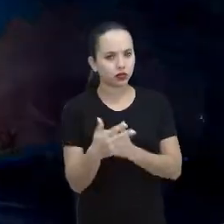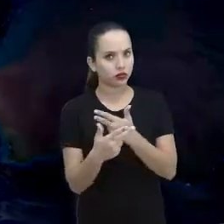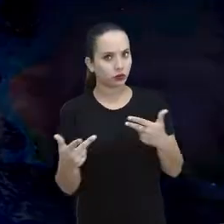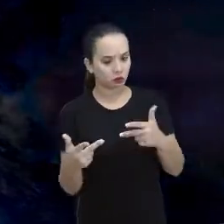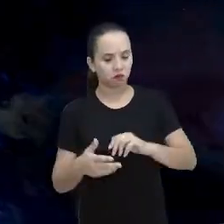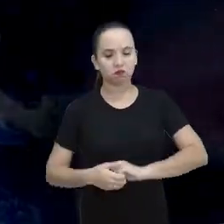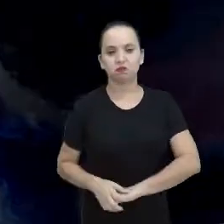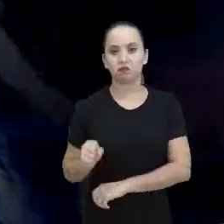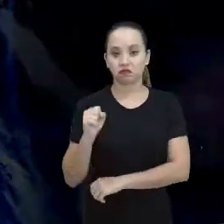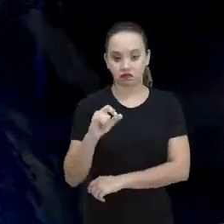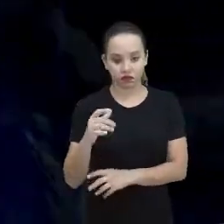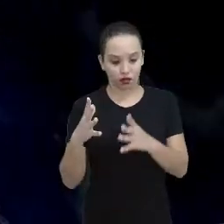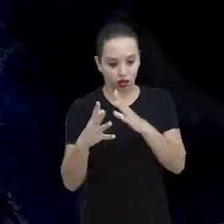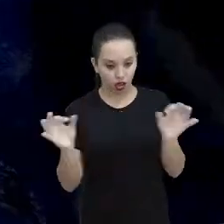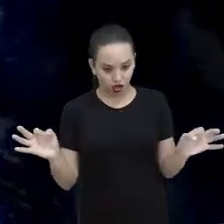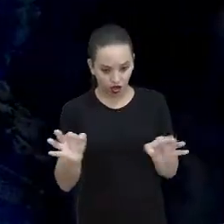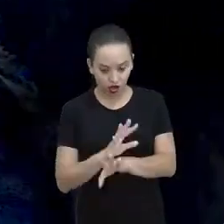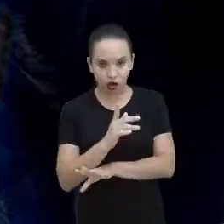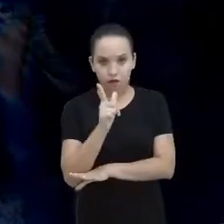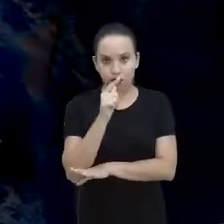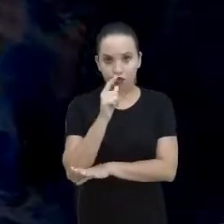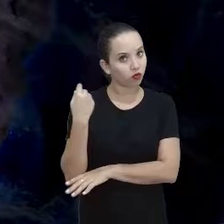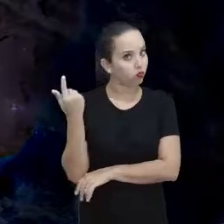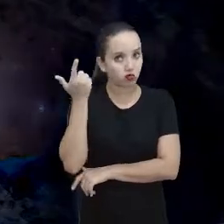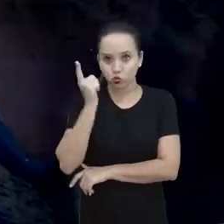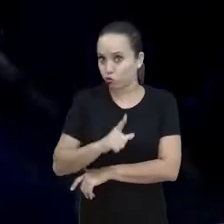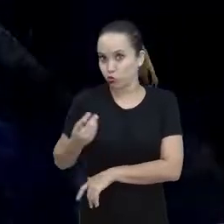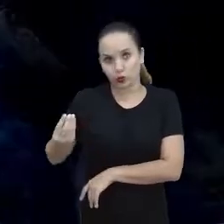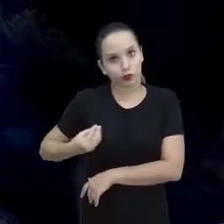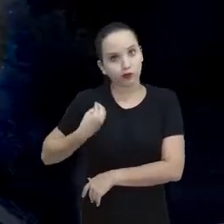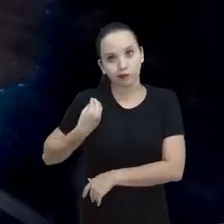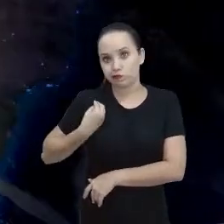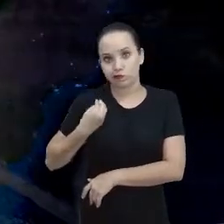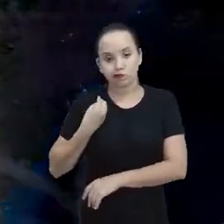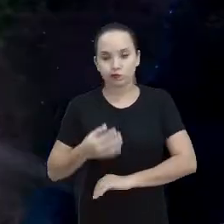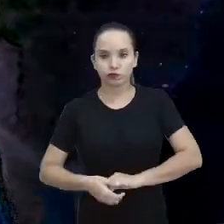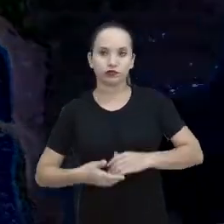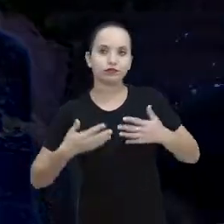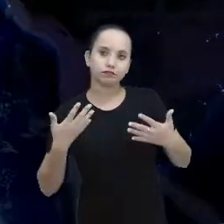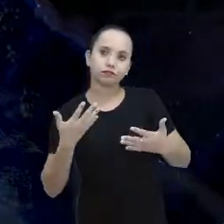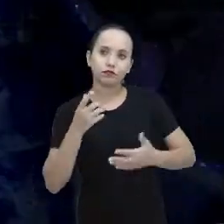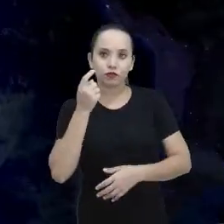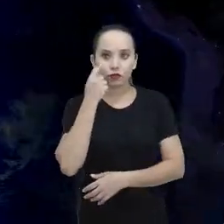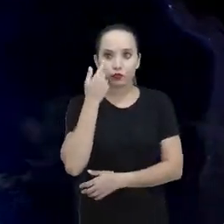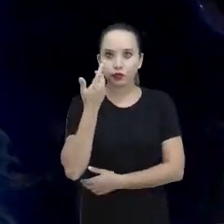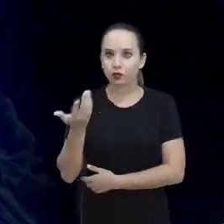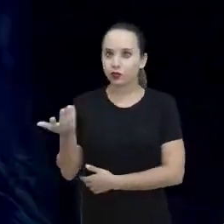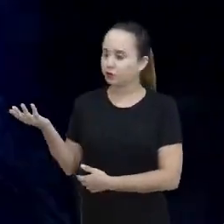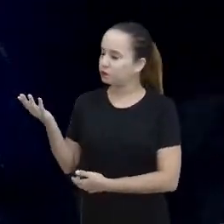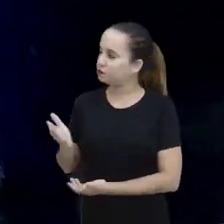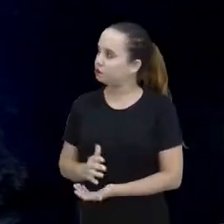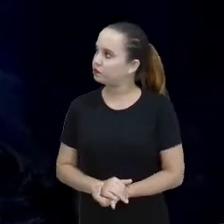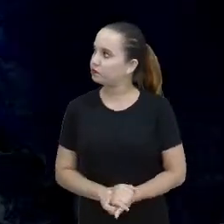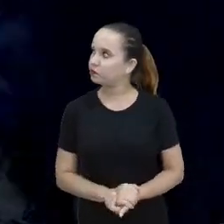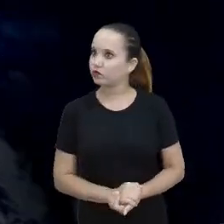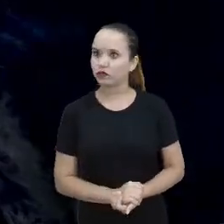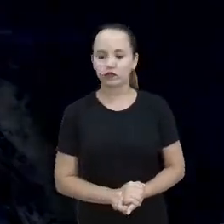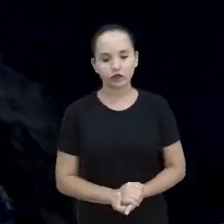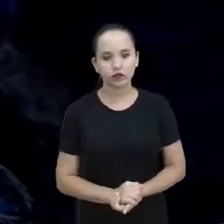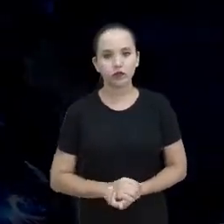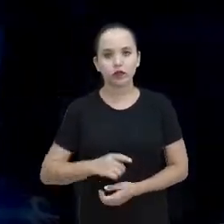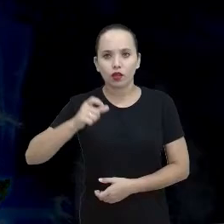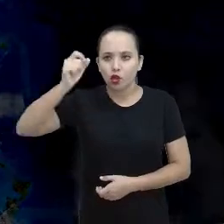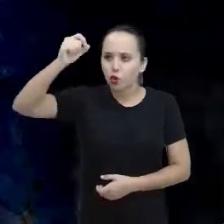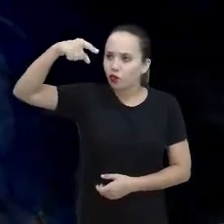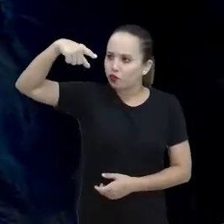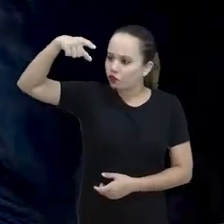água a gente não consegue viver nesse planeta, né? Não conseguiria viver nesse planeta. Então, olha só para esse trechinho. Gotas de